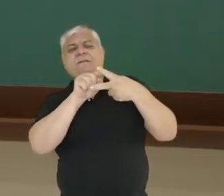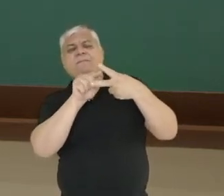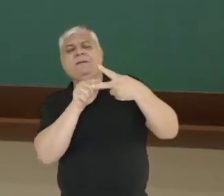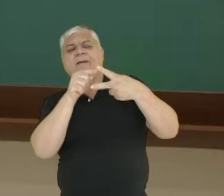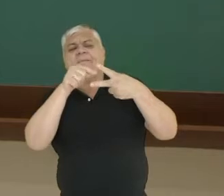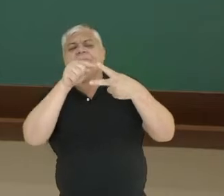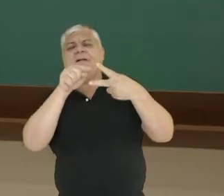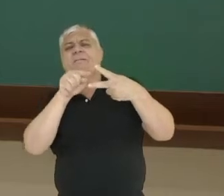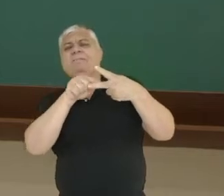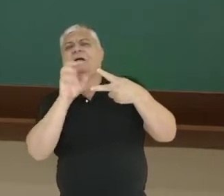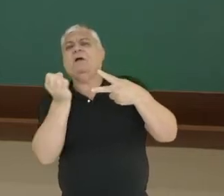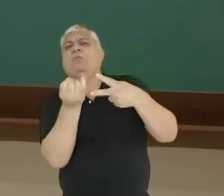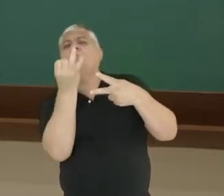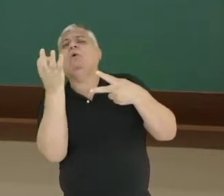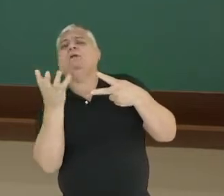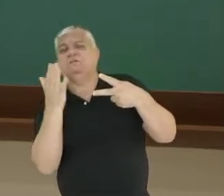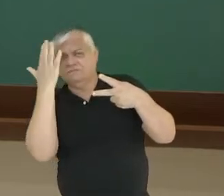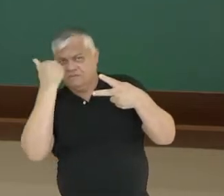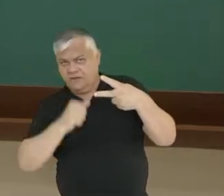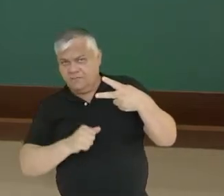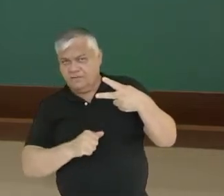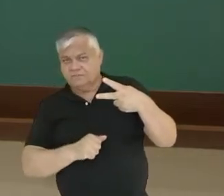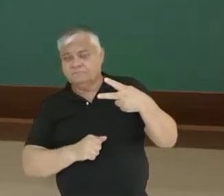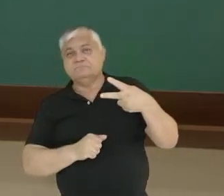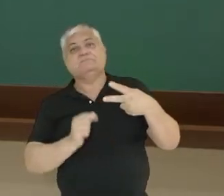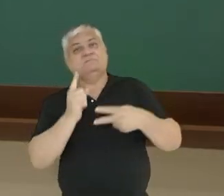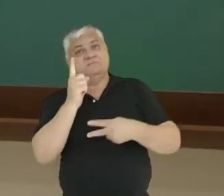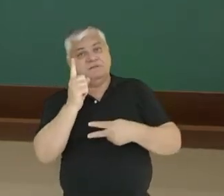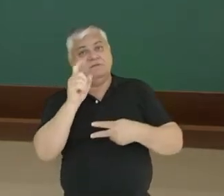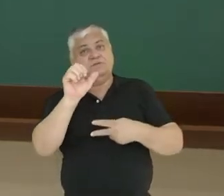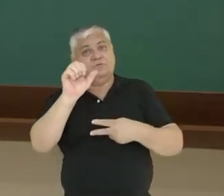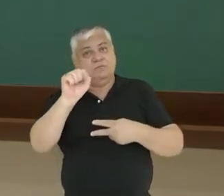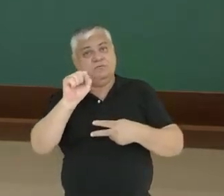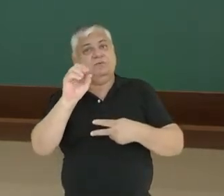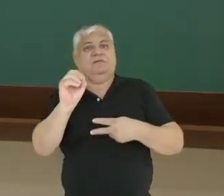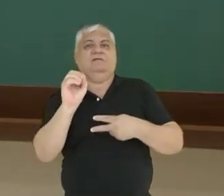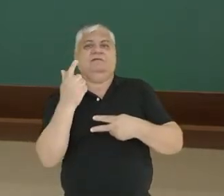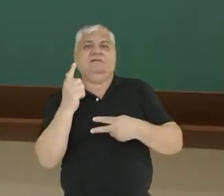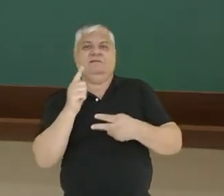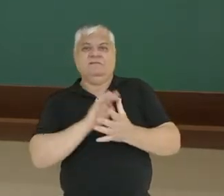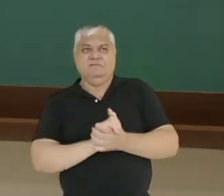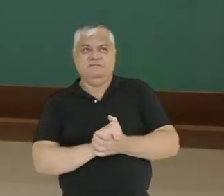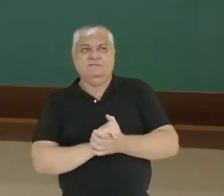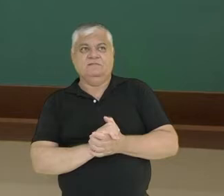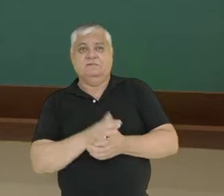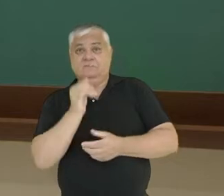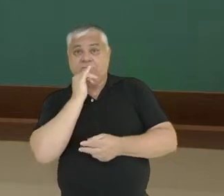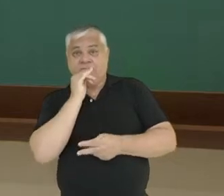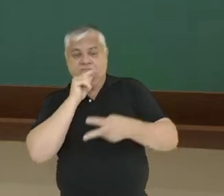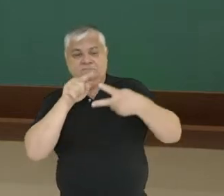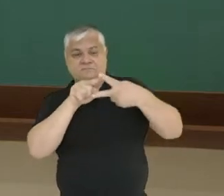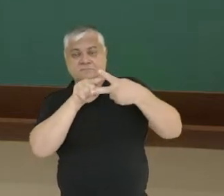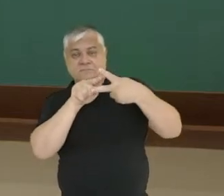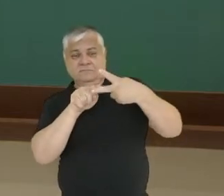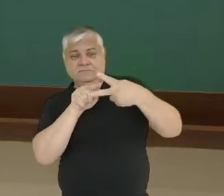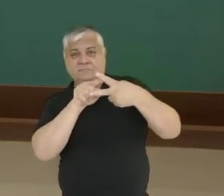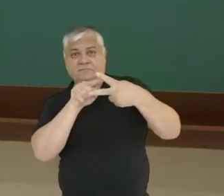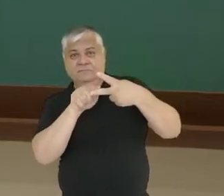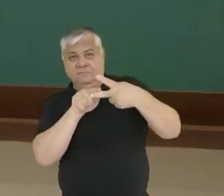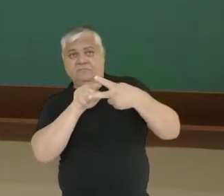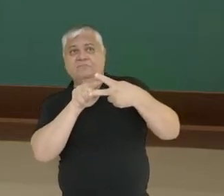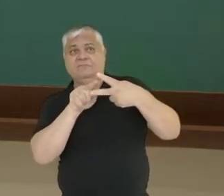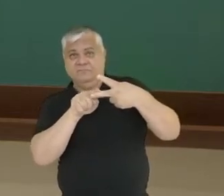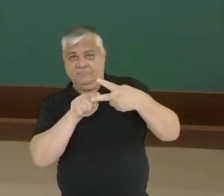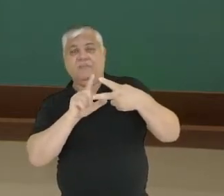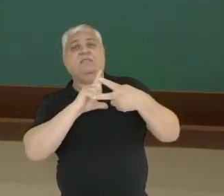triângulo? Não? 180 graus. Então veja, aqui nós temos um